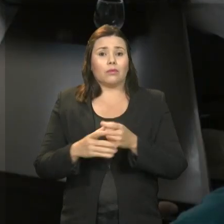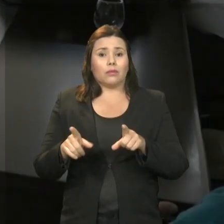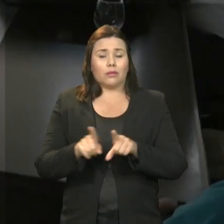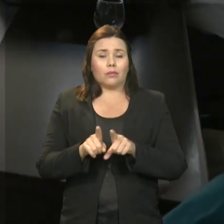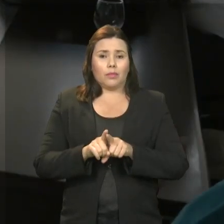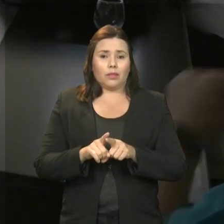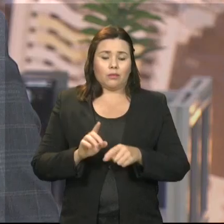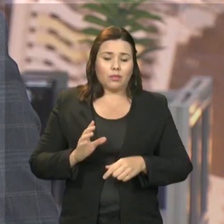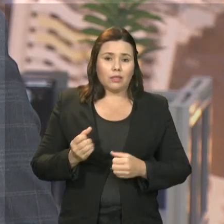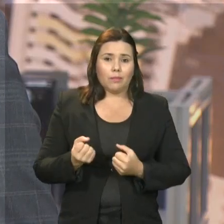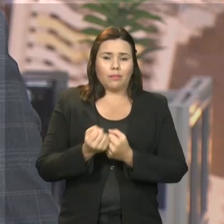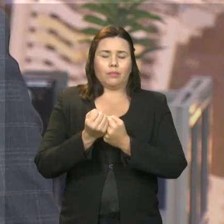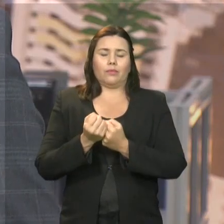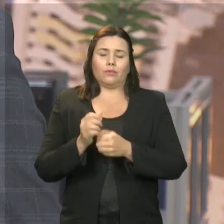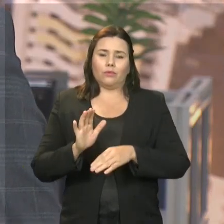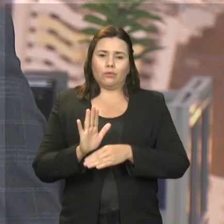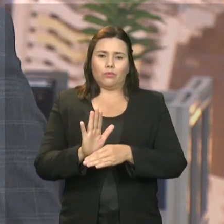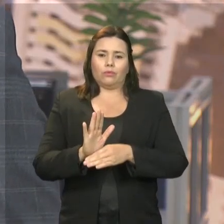assistência.